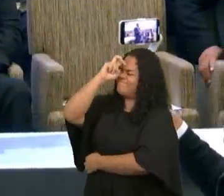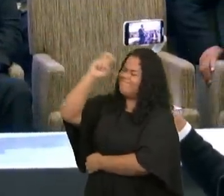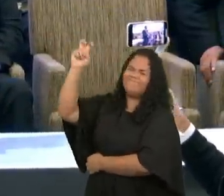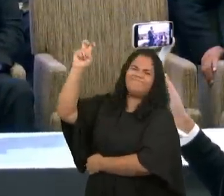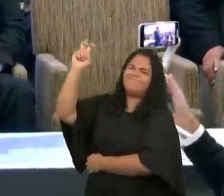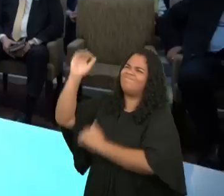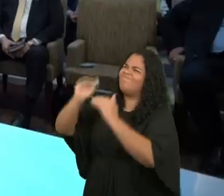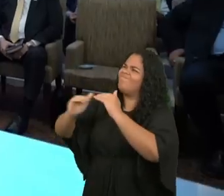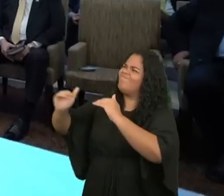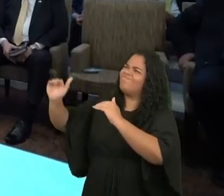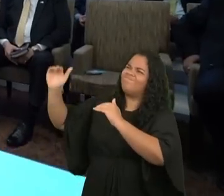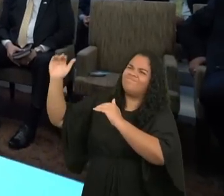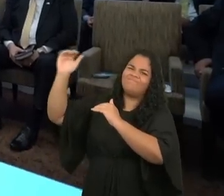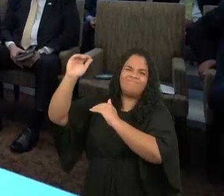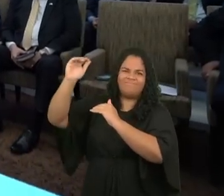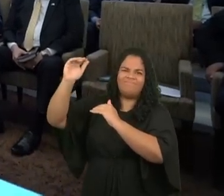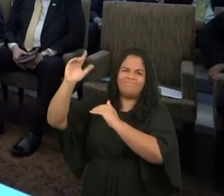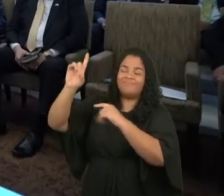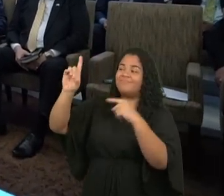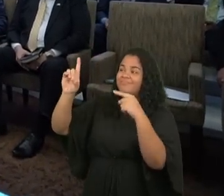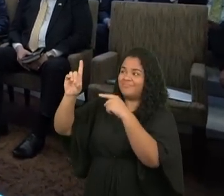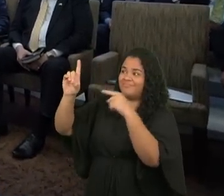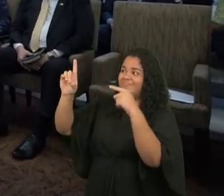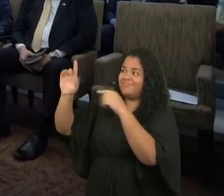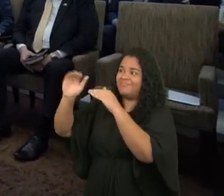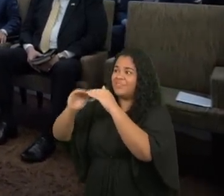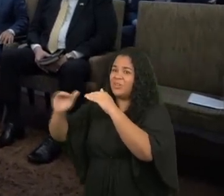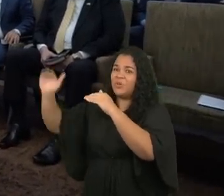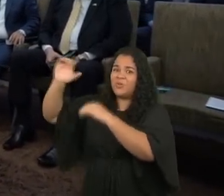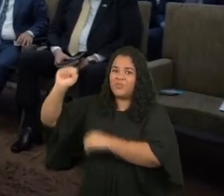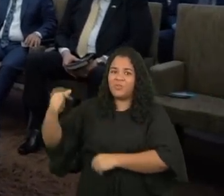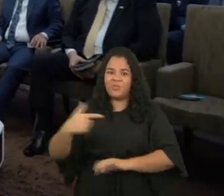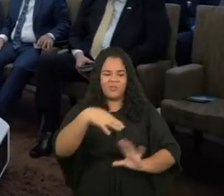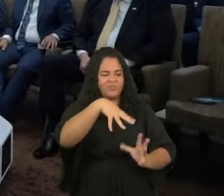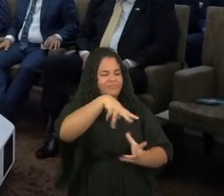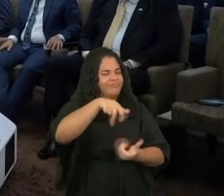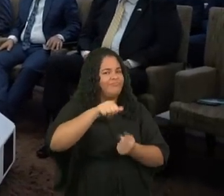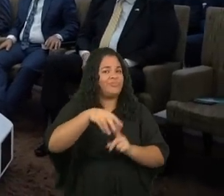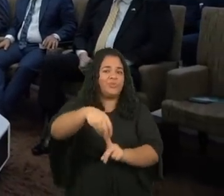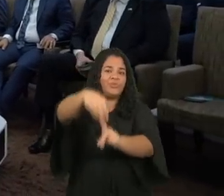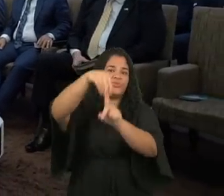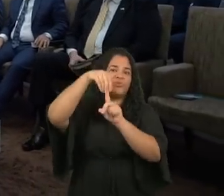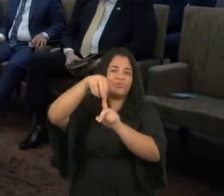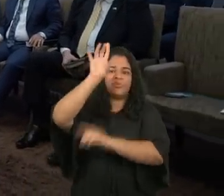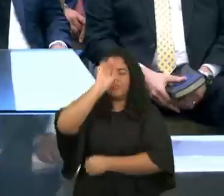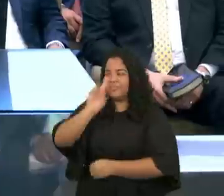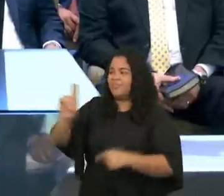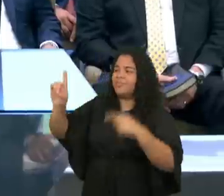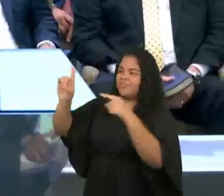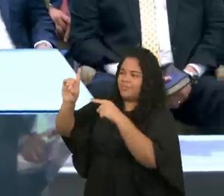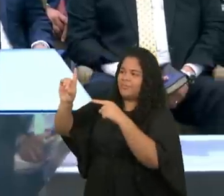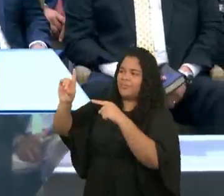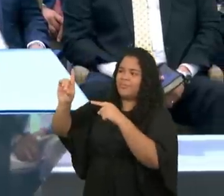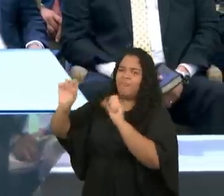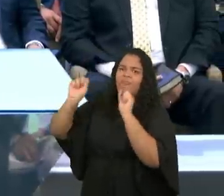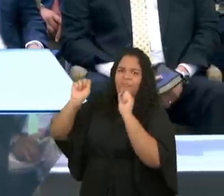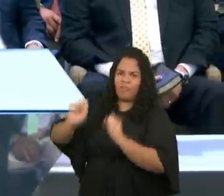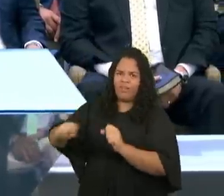que a força dele seja maior do que foi criado. Somente ele pode ser a causa do que foi criado.